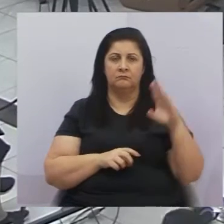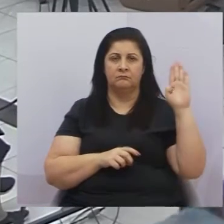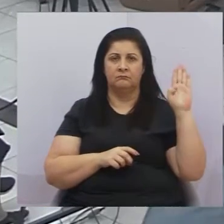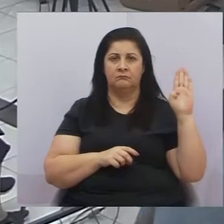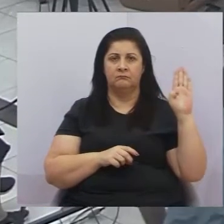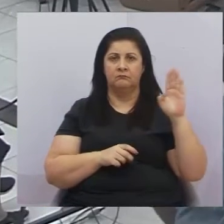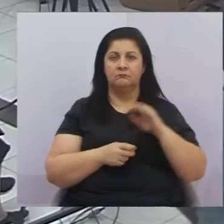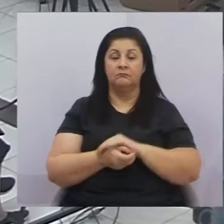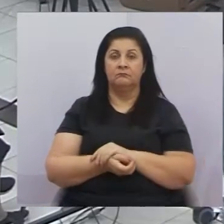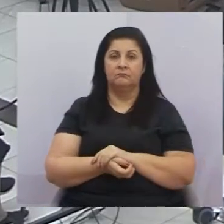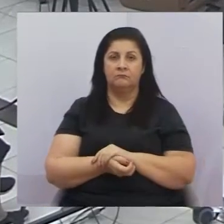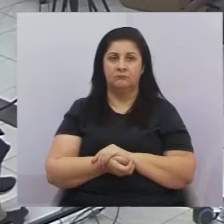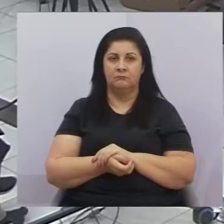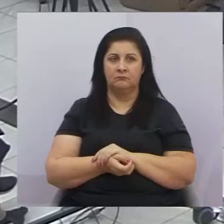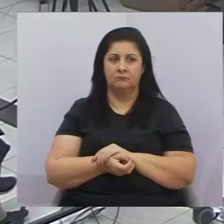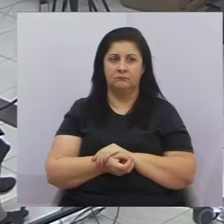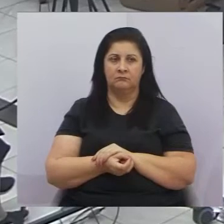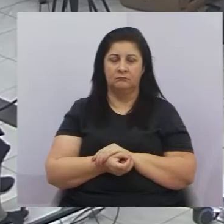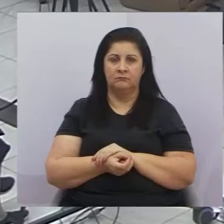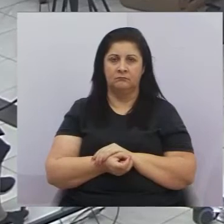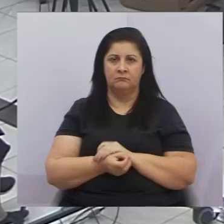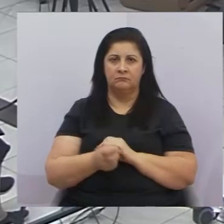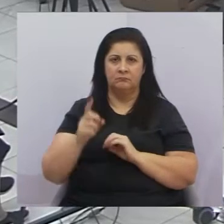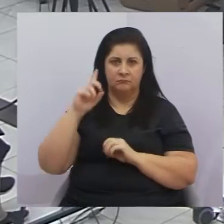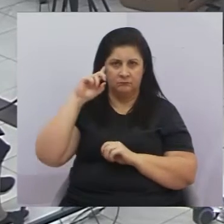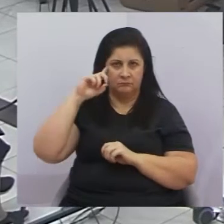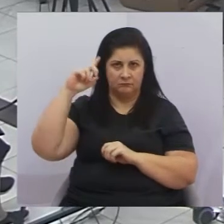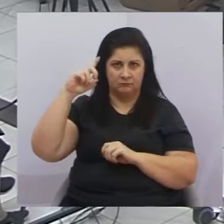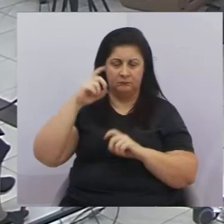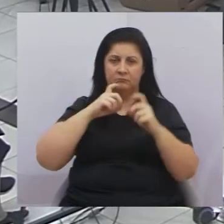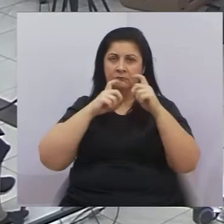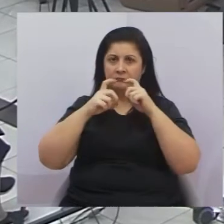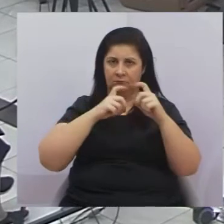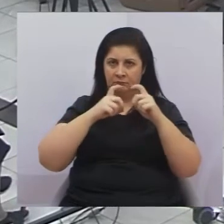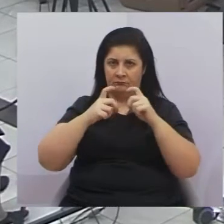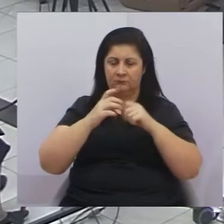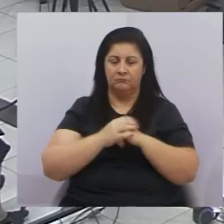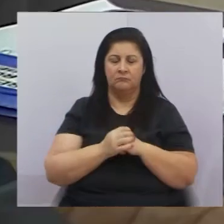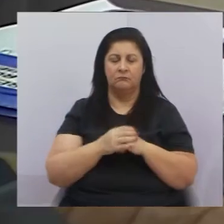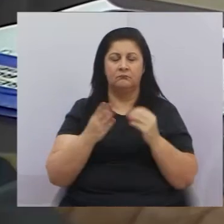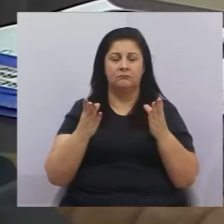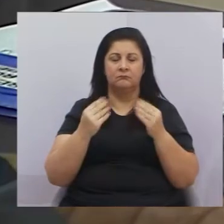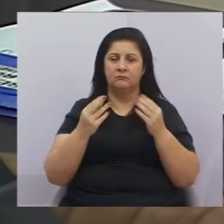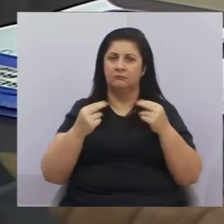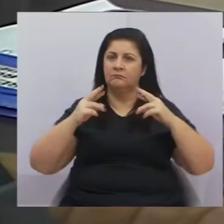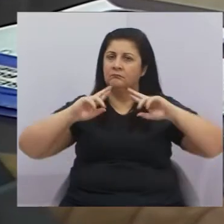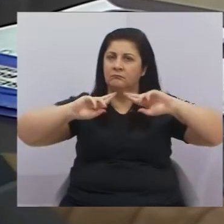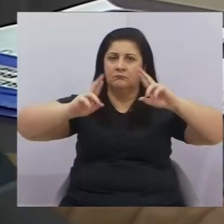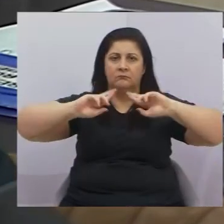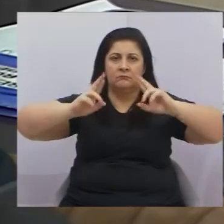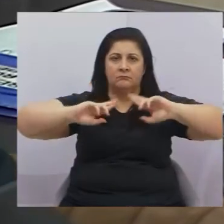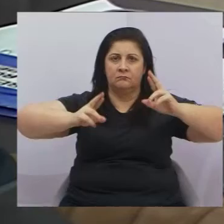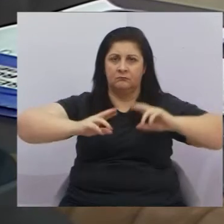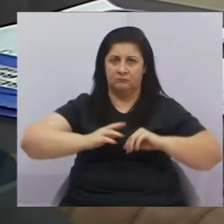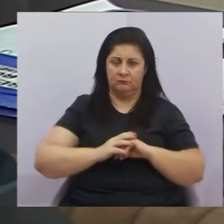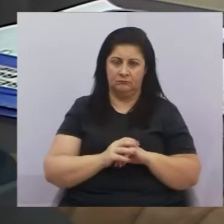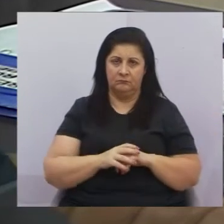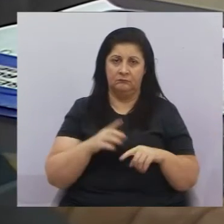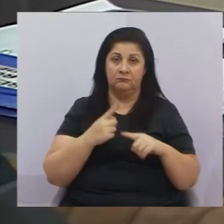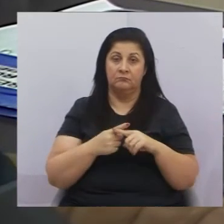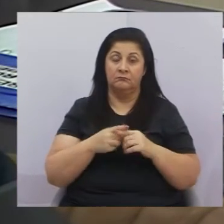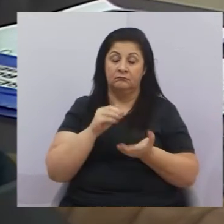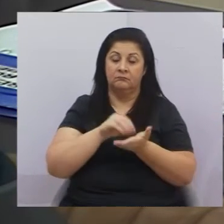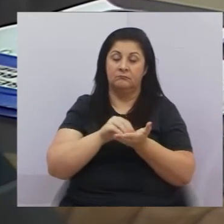Presidente, no dia da audiência pública, lá no 1º de maio, foi uma reclamação sobre esse falta de